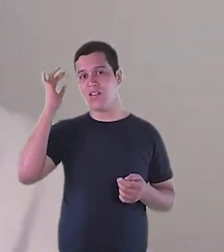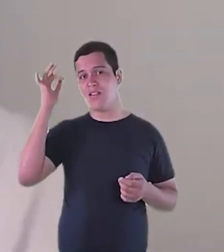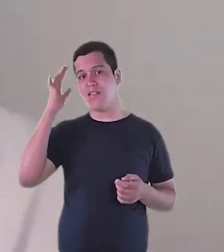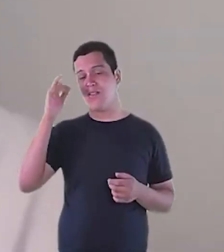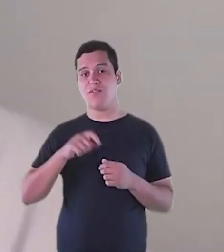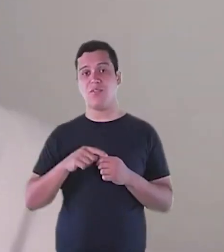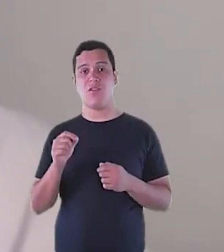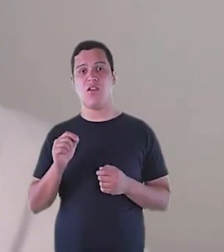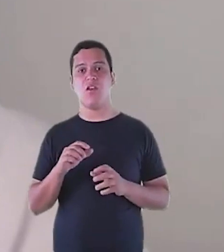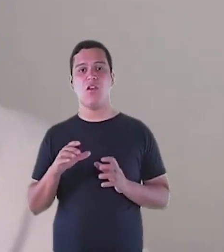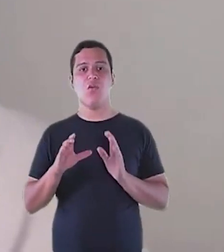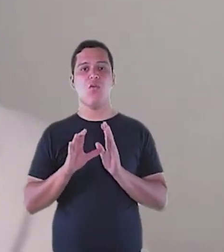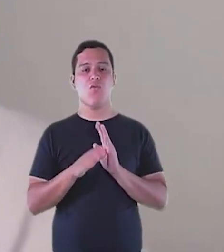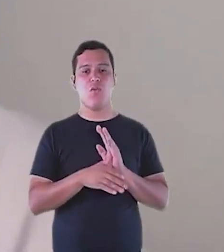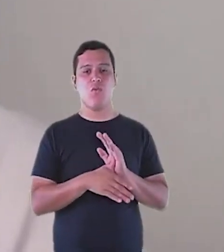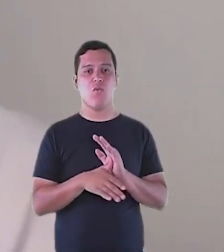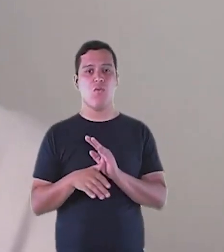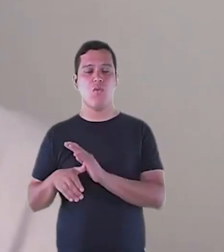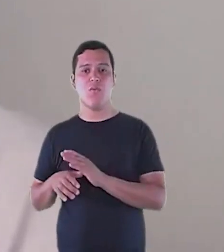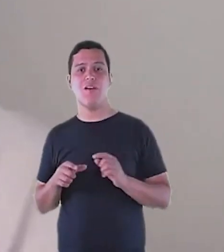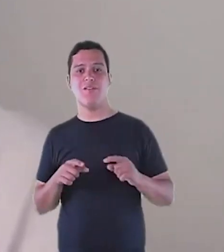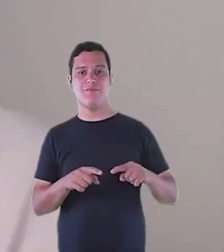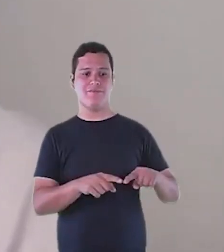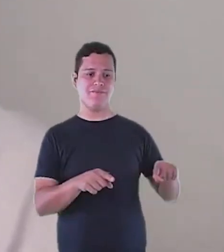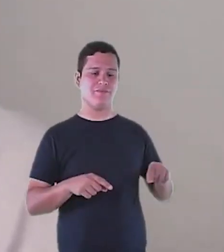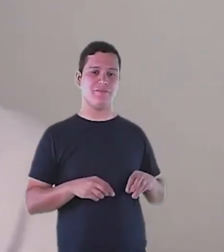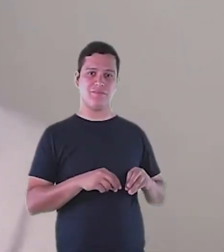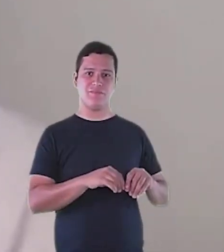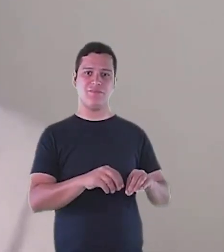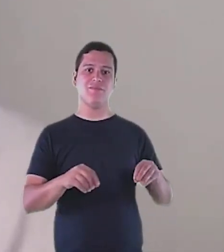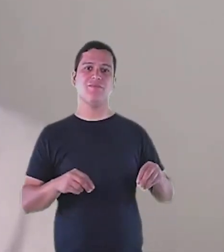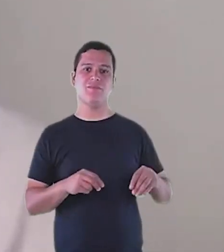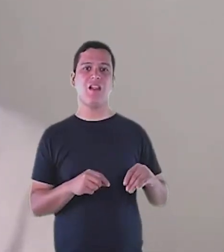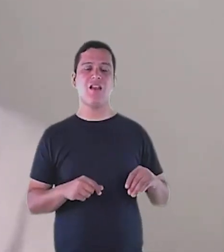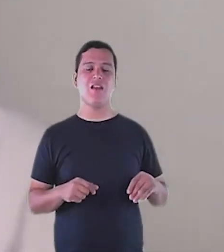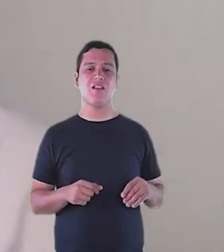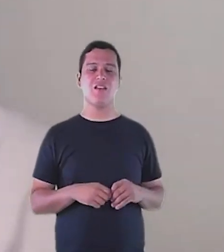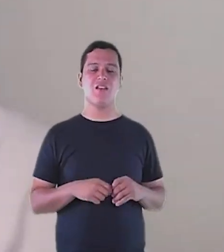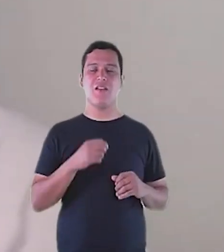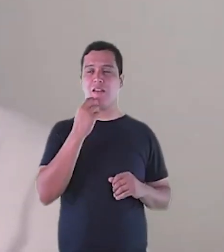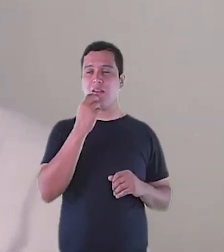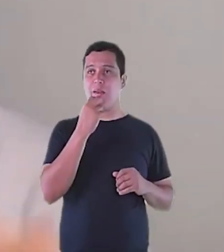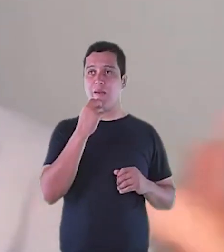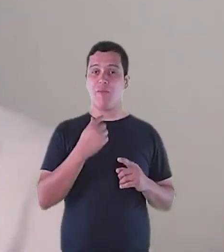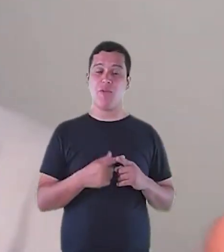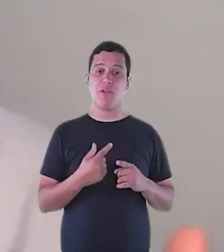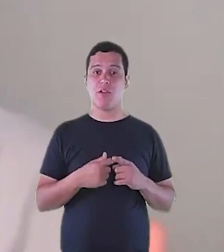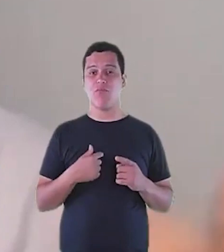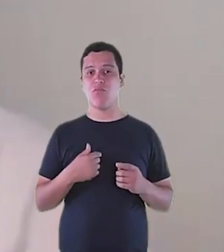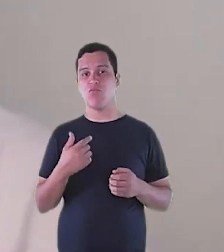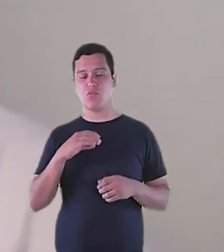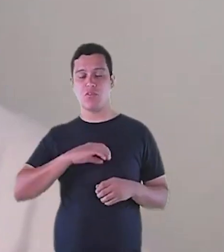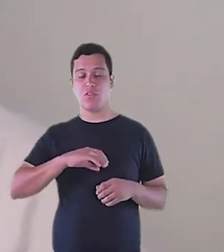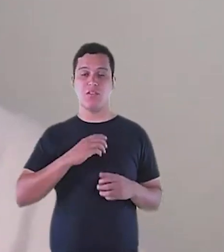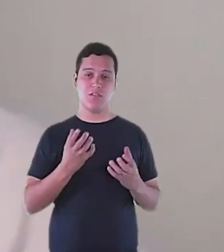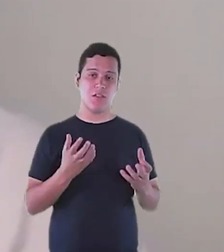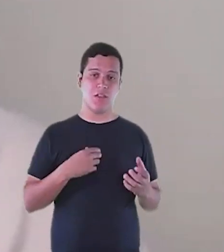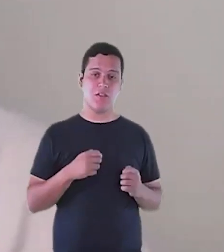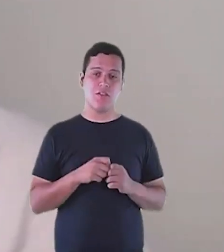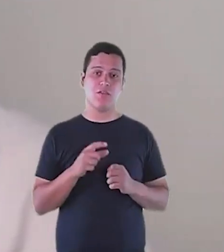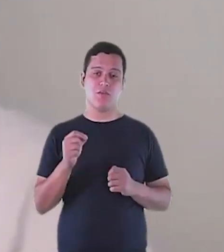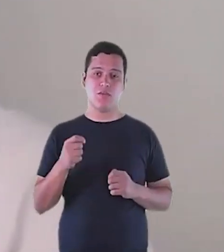suas terras, né? A expulsão de suas terras para que os portugueses produzissem açúcar,